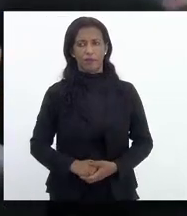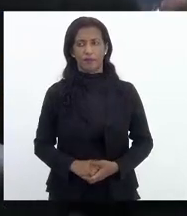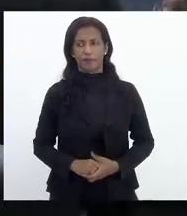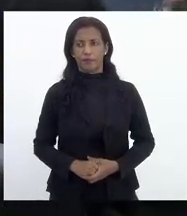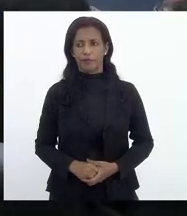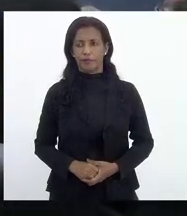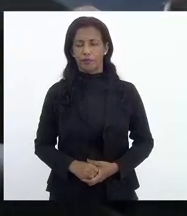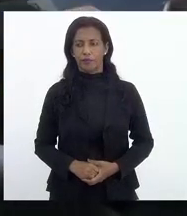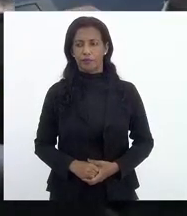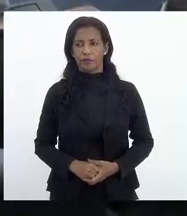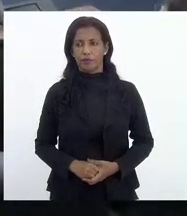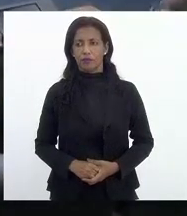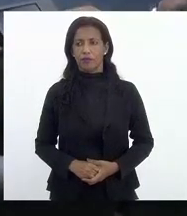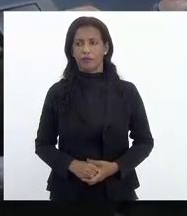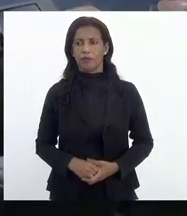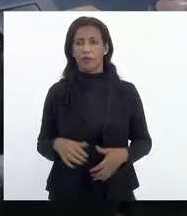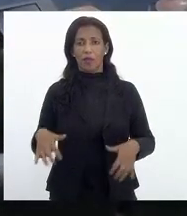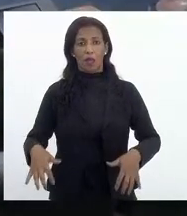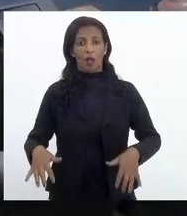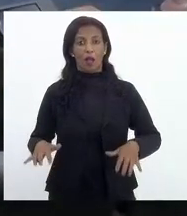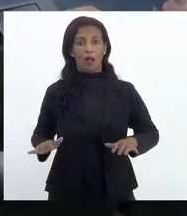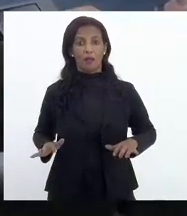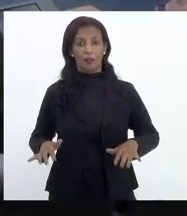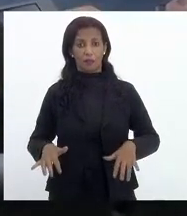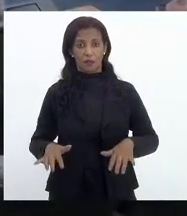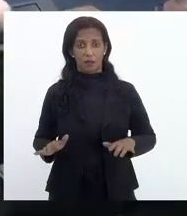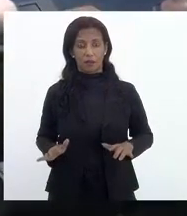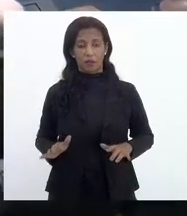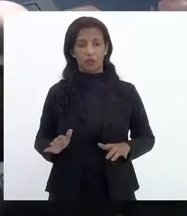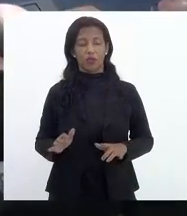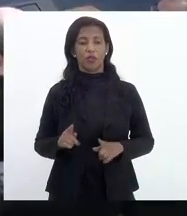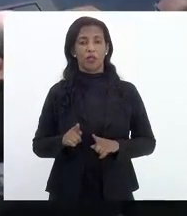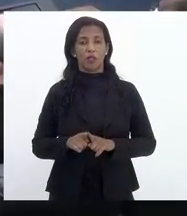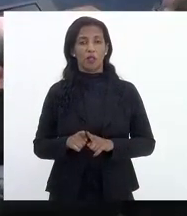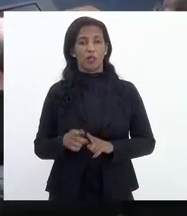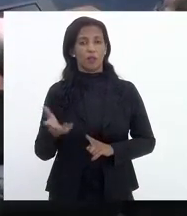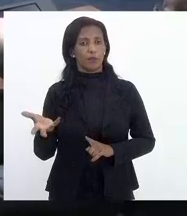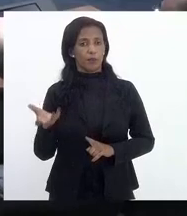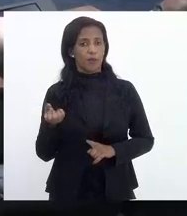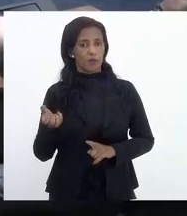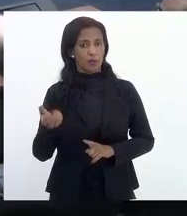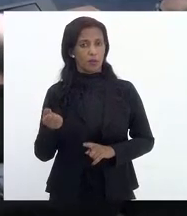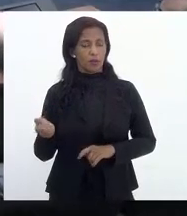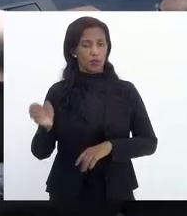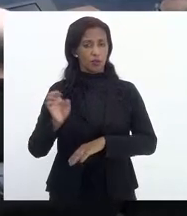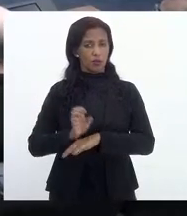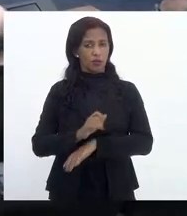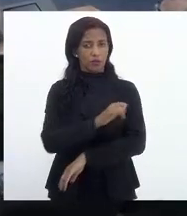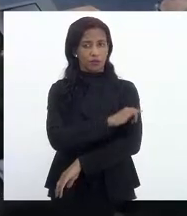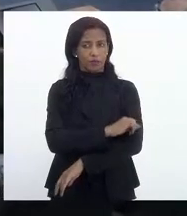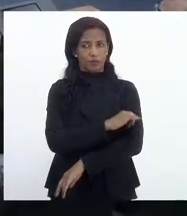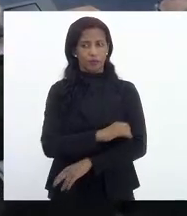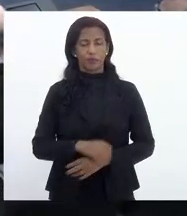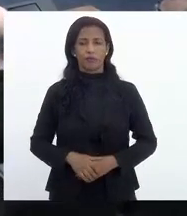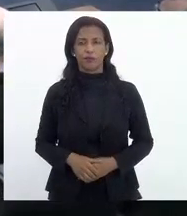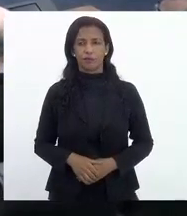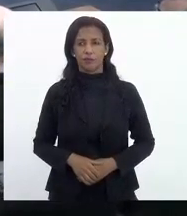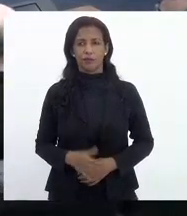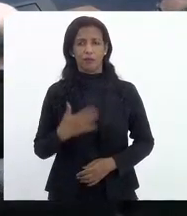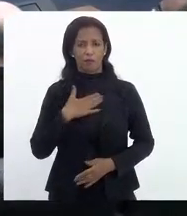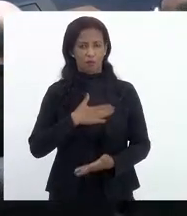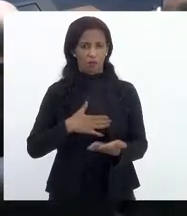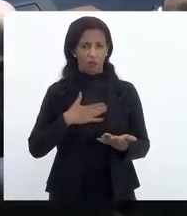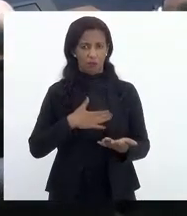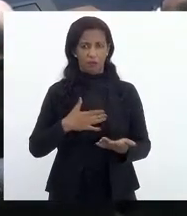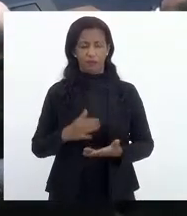e representando a comissão dos cadeirantes vitimadas e pensionistas da Polícia Militar do Estado do Rio de Janeiro seja muito bem vindo mais uma